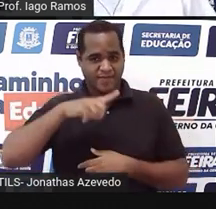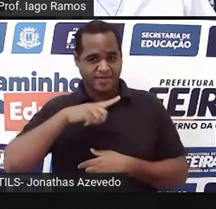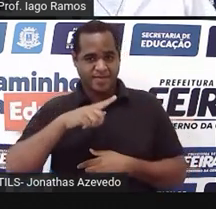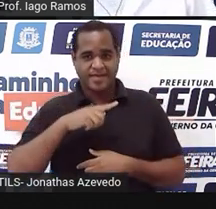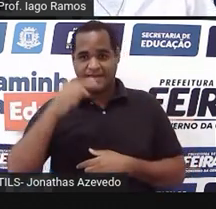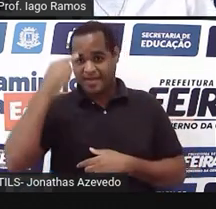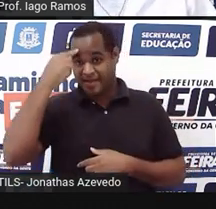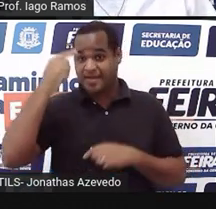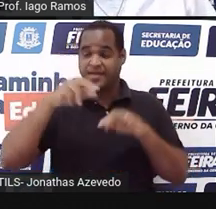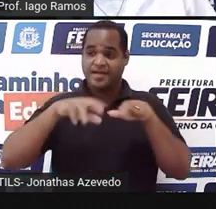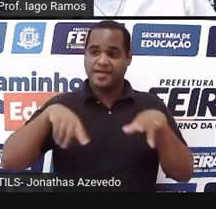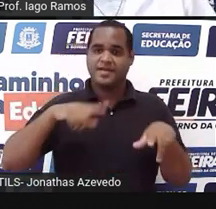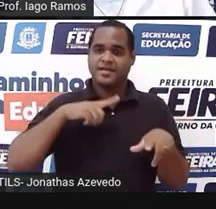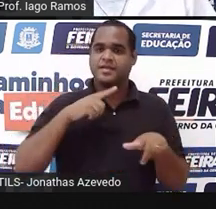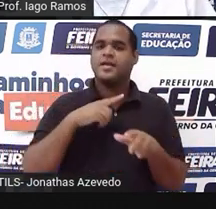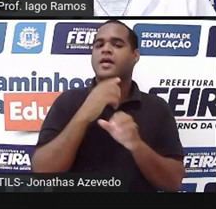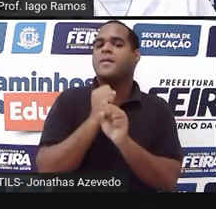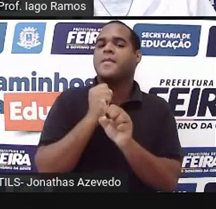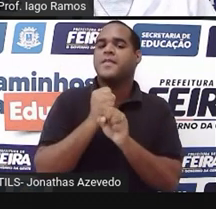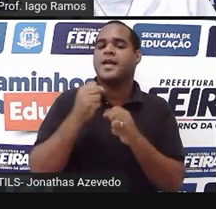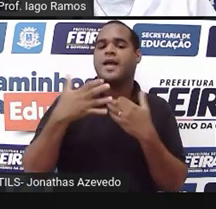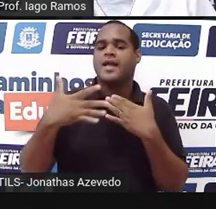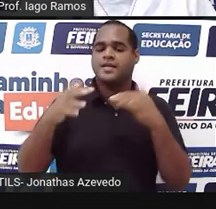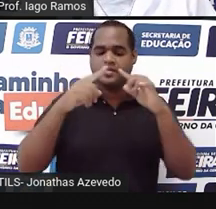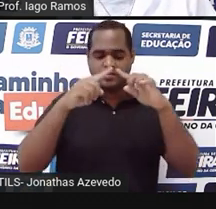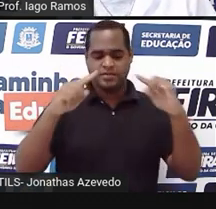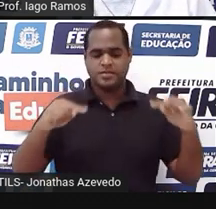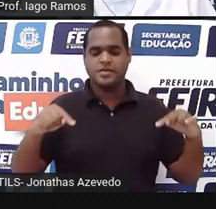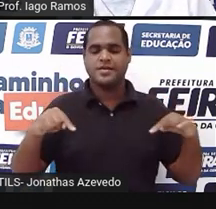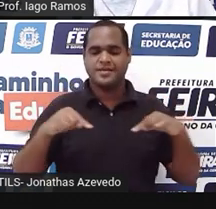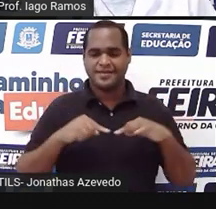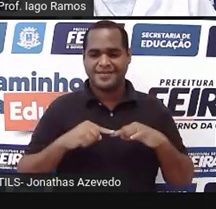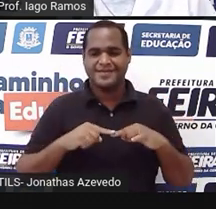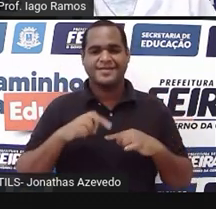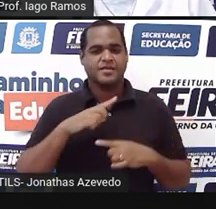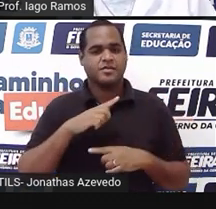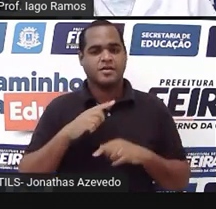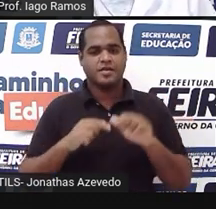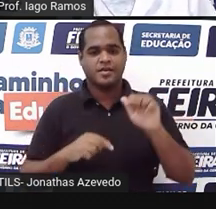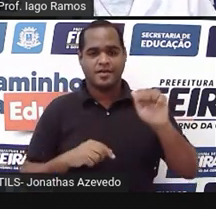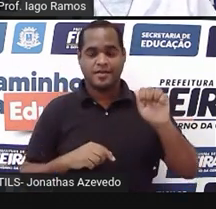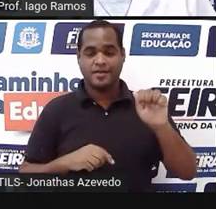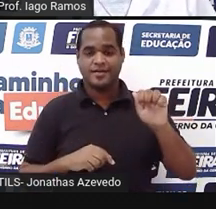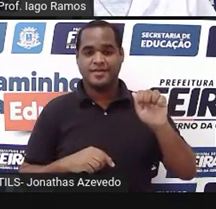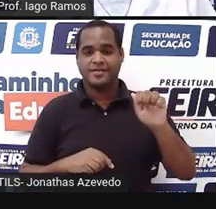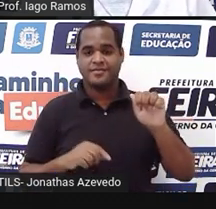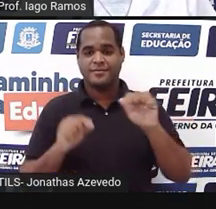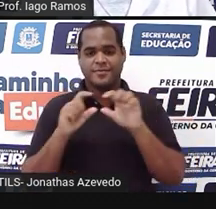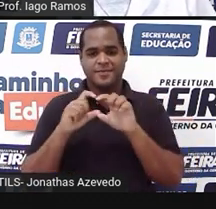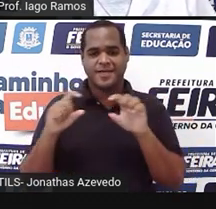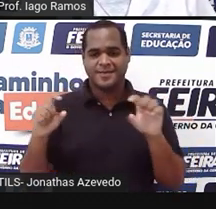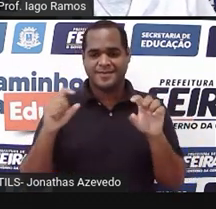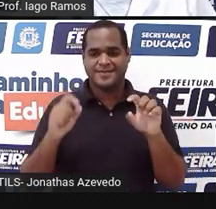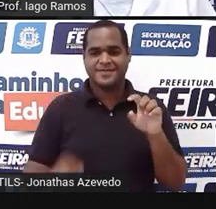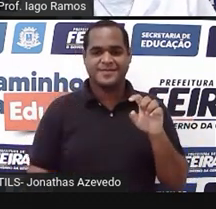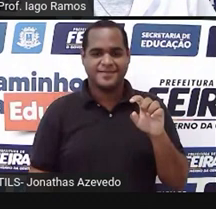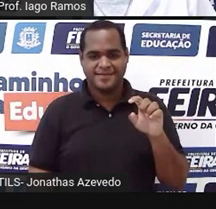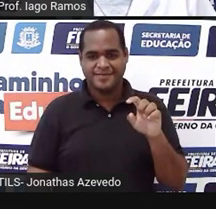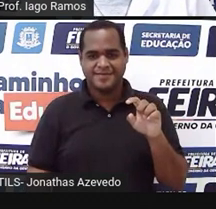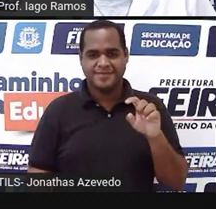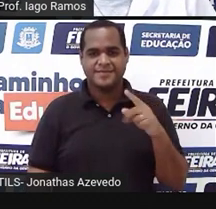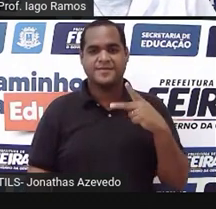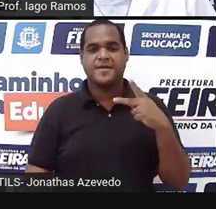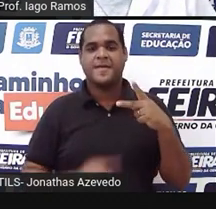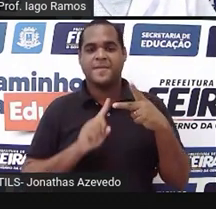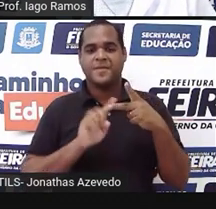seguir calcula a área de um losango no item até Afinal a = b g x